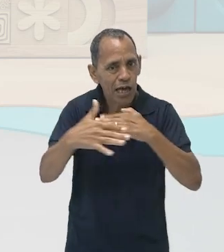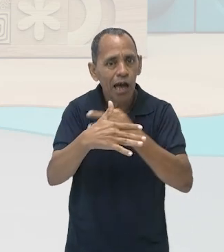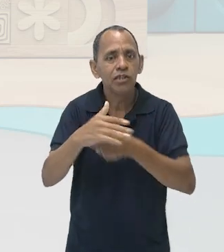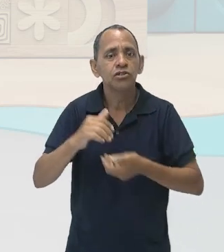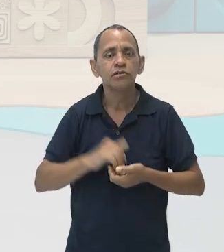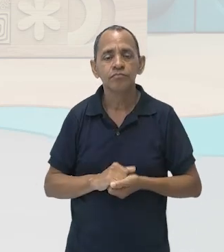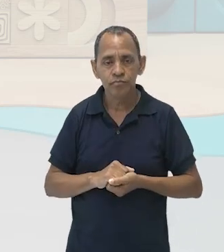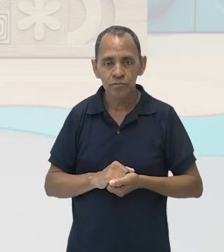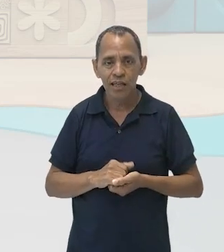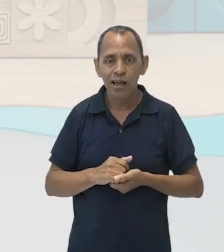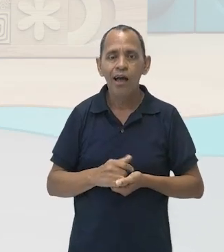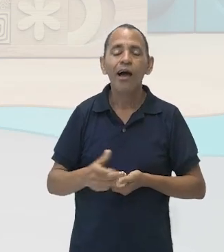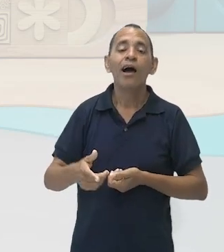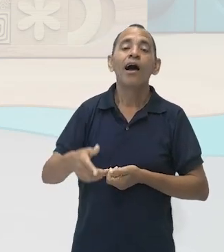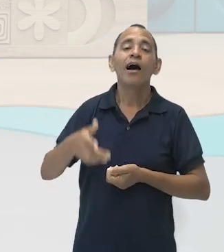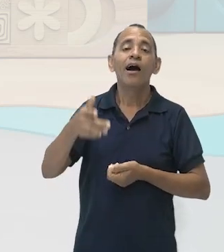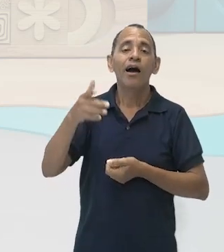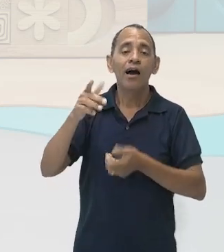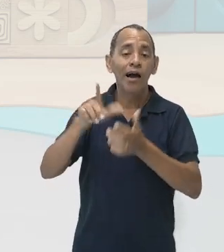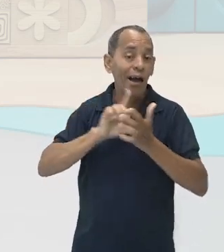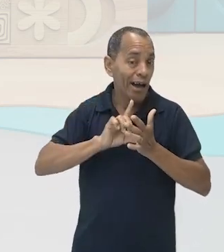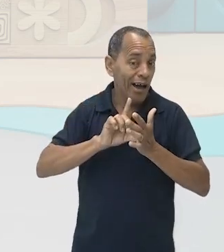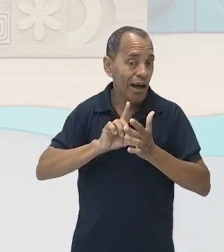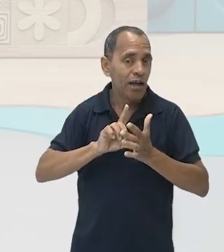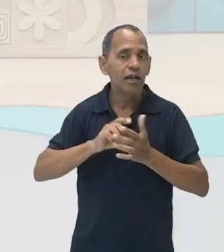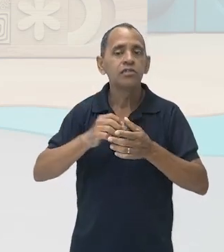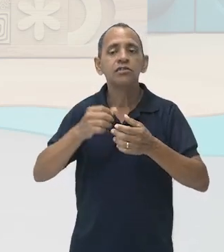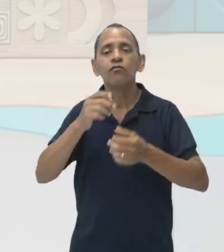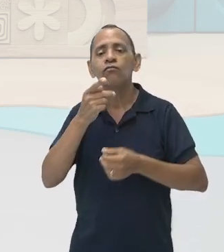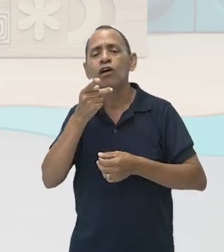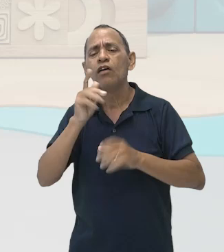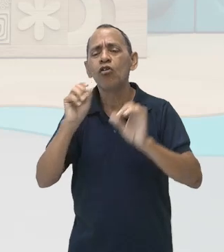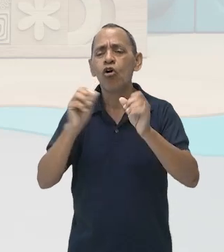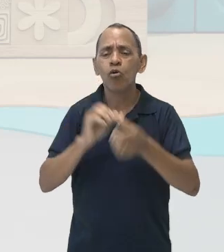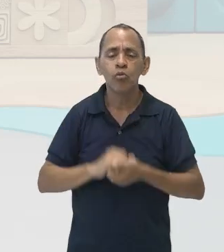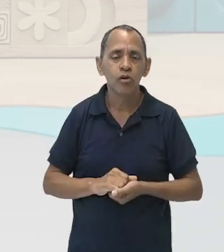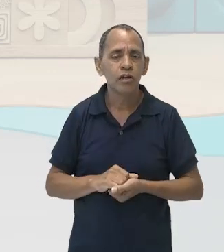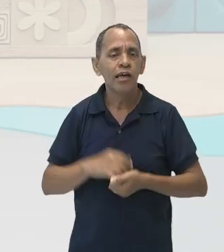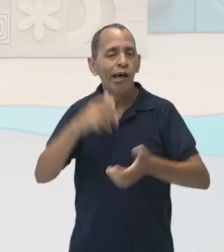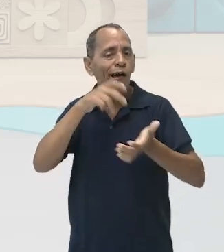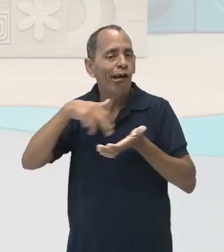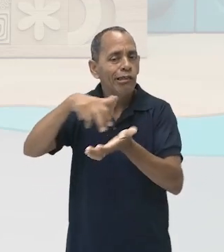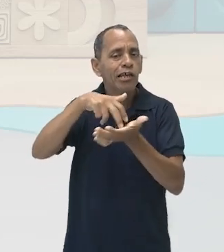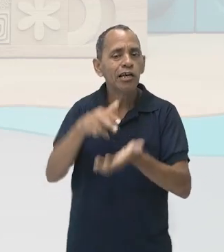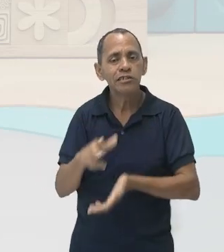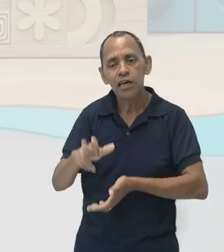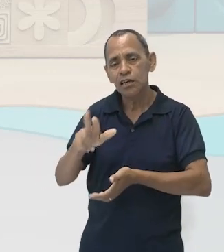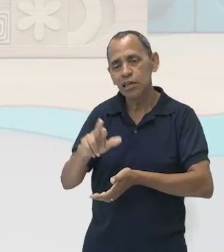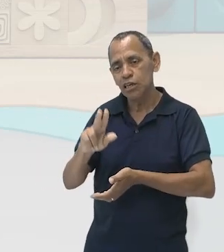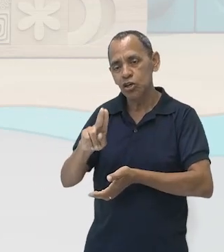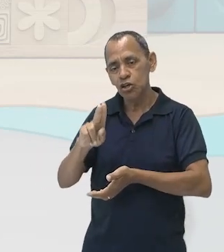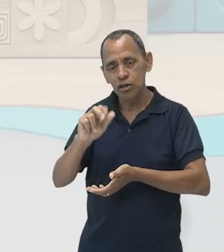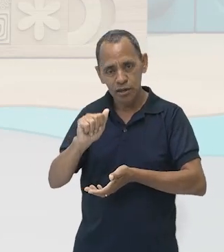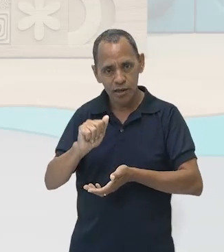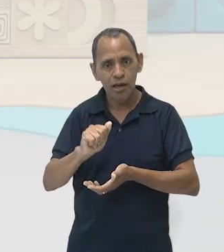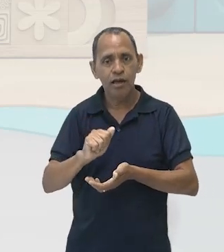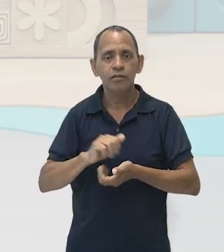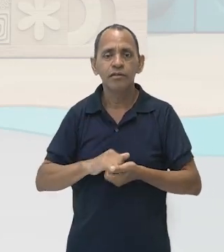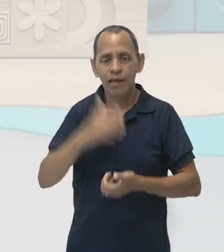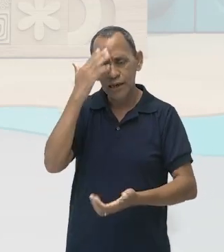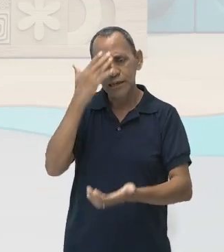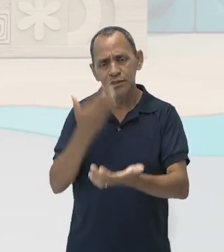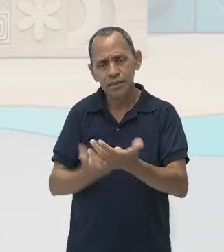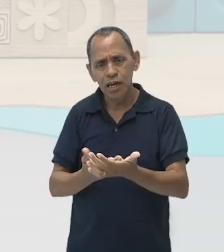de rua, mas com o passar do tempo, ela mudou essa nomenclatura, achando, né, que as pessoas